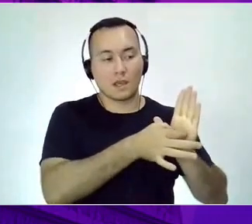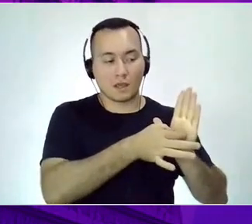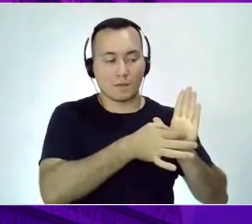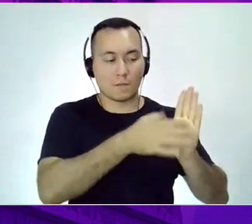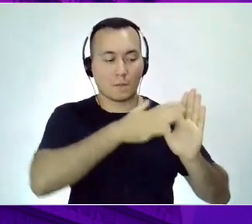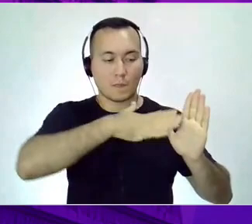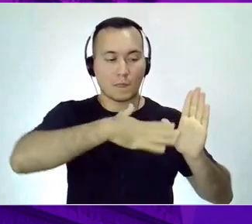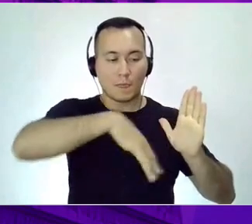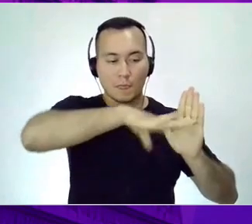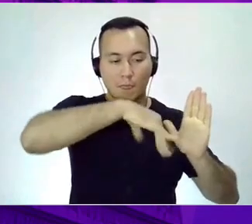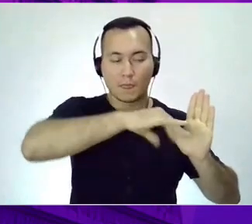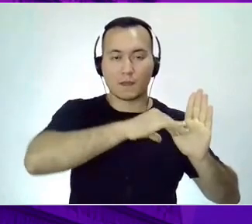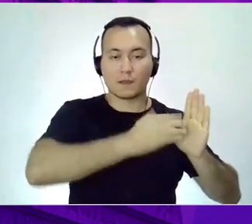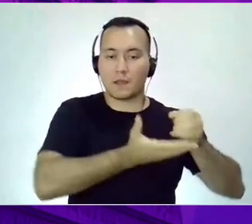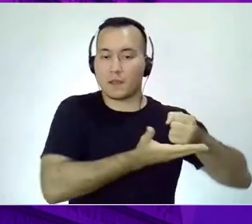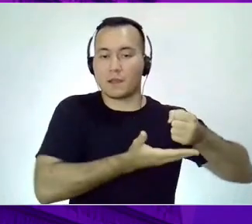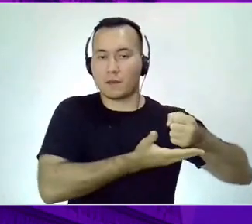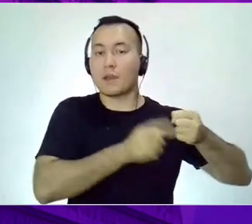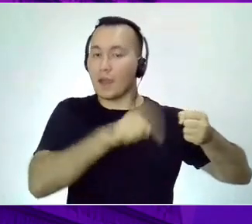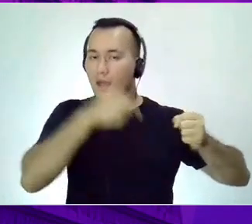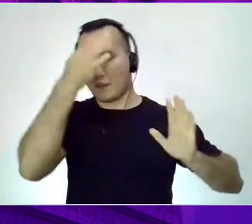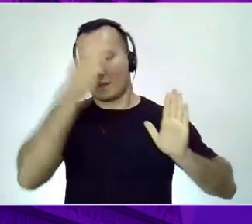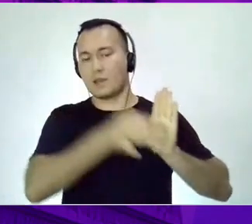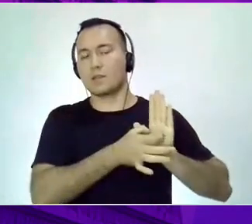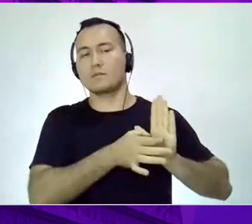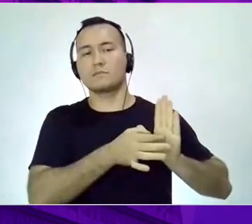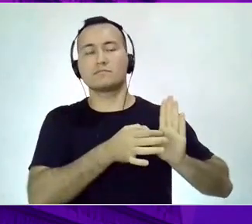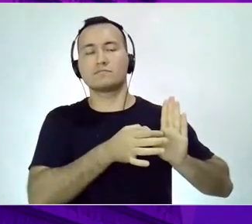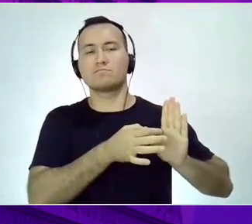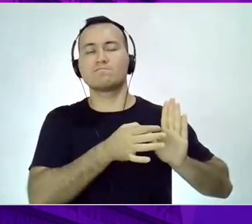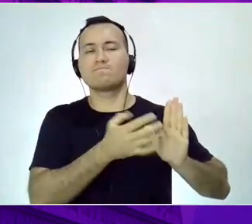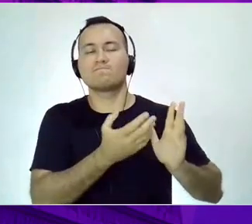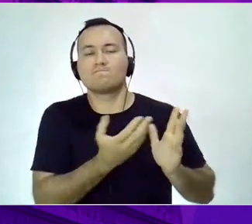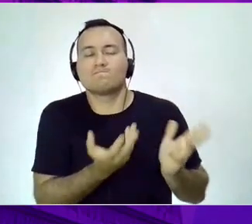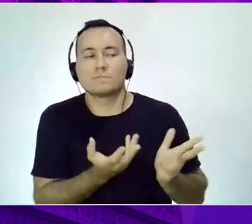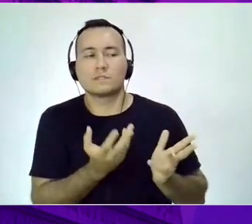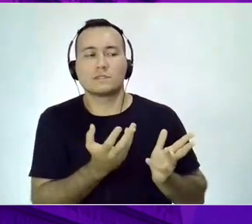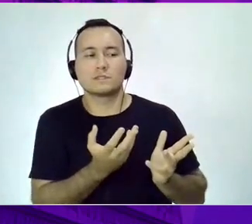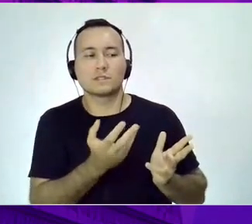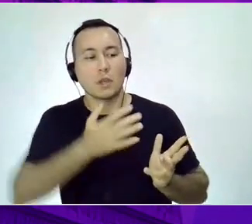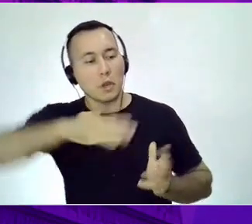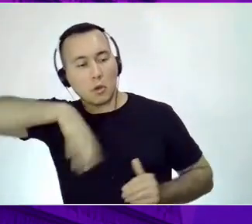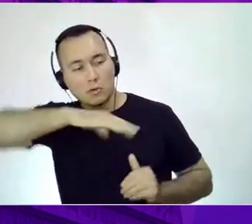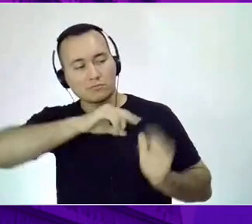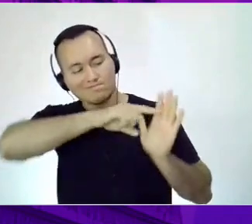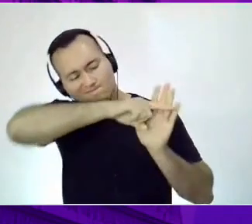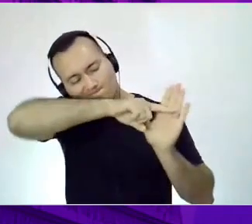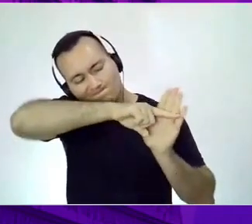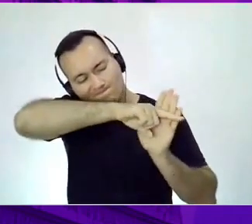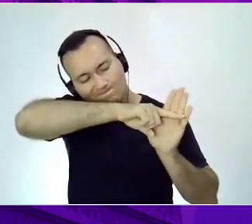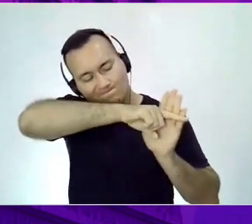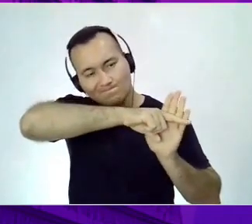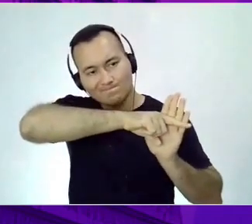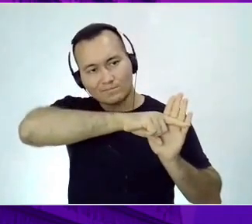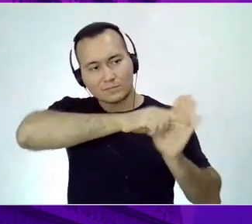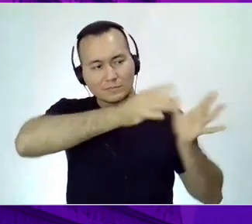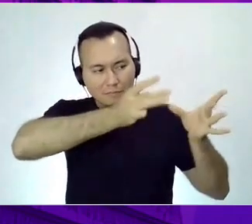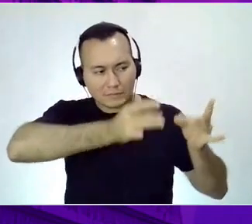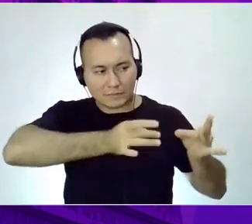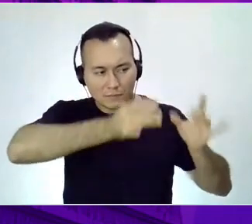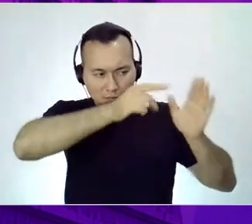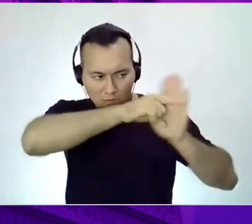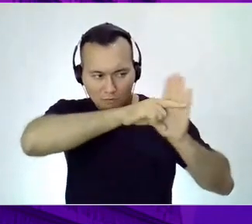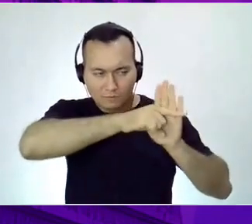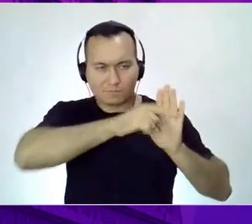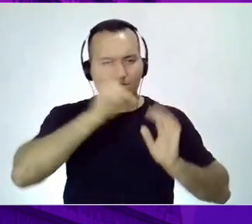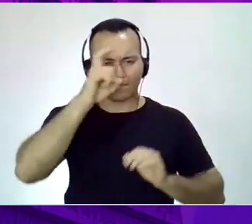desafio para o oráculo de testes? Primeiro, se eu perguntar, vou usar o ChatGPT como exemplo, se eu